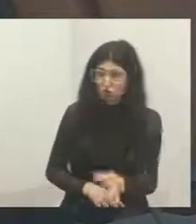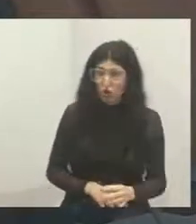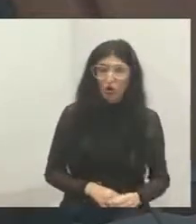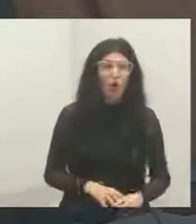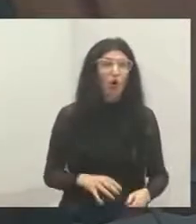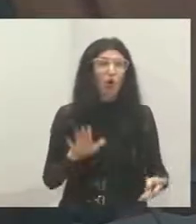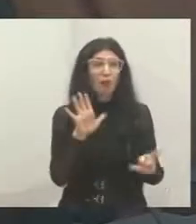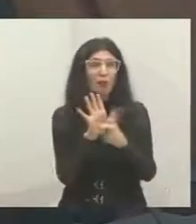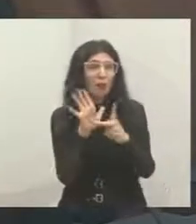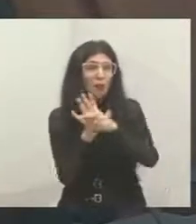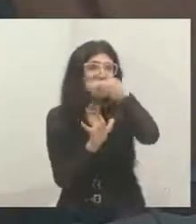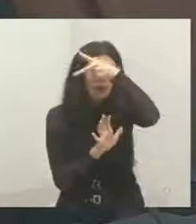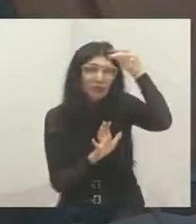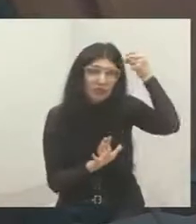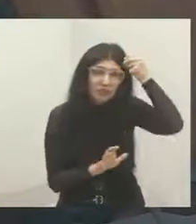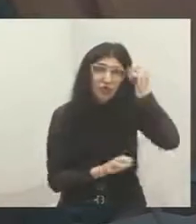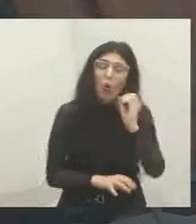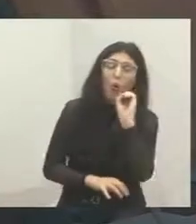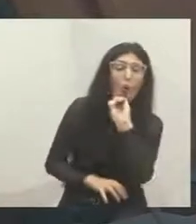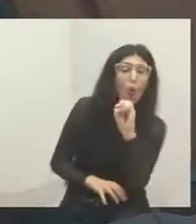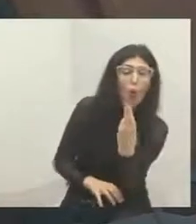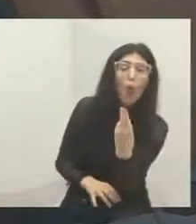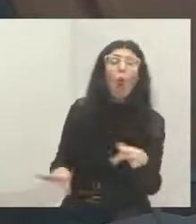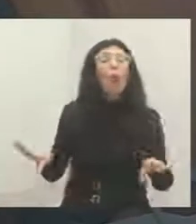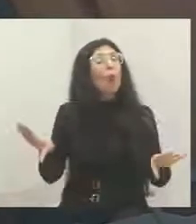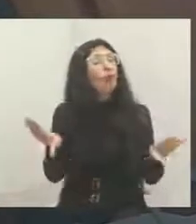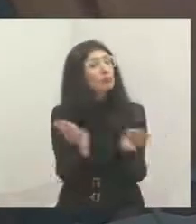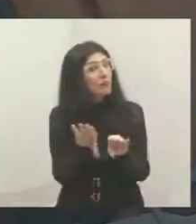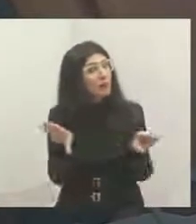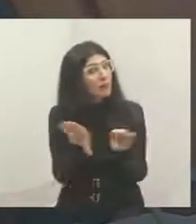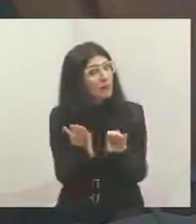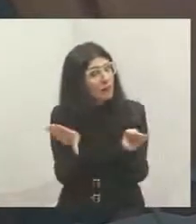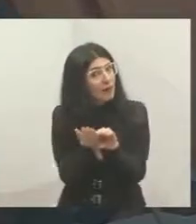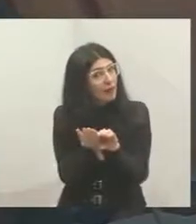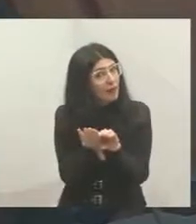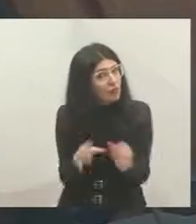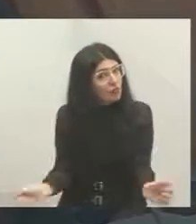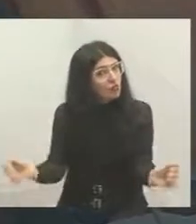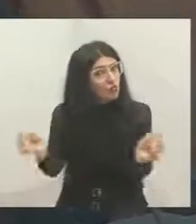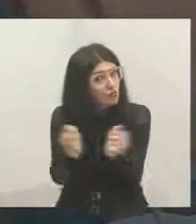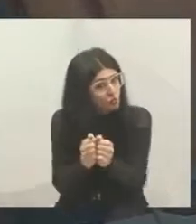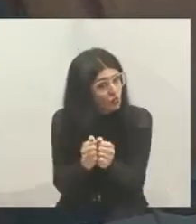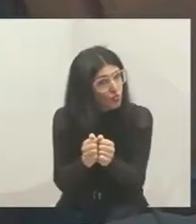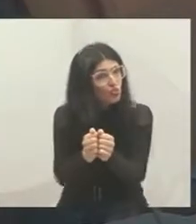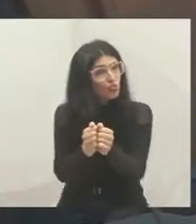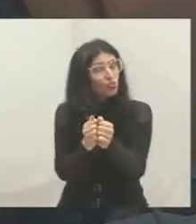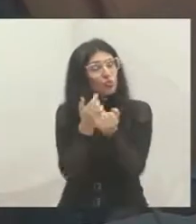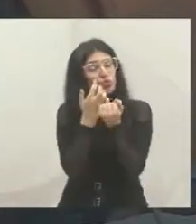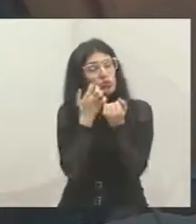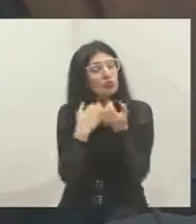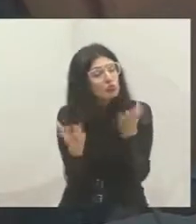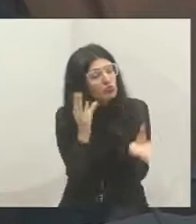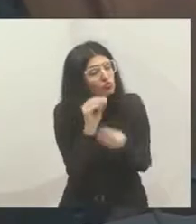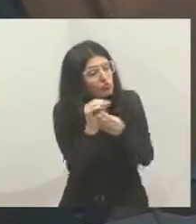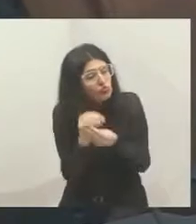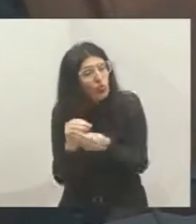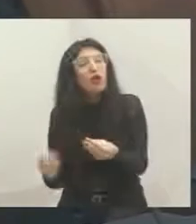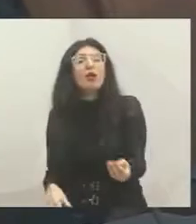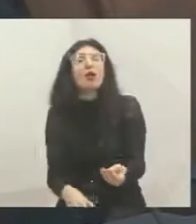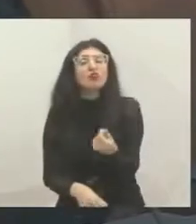do cofre público da prefeitura, ou também está inserido as emendas que vêm do governo